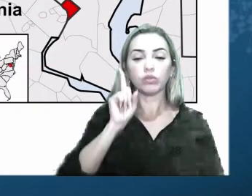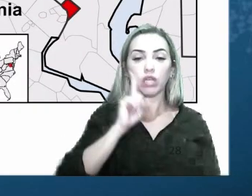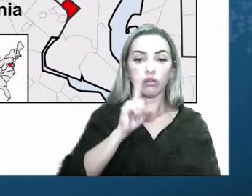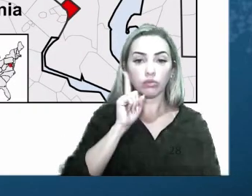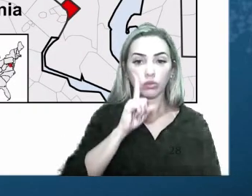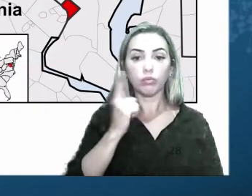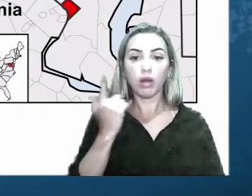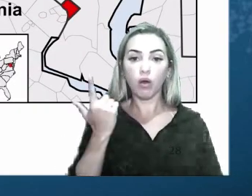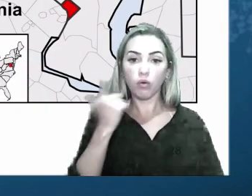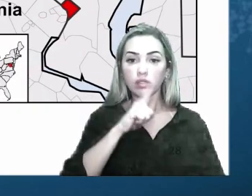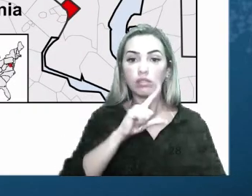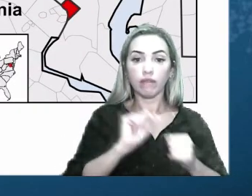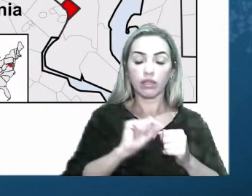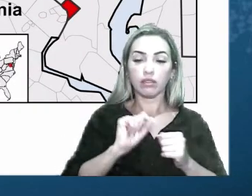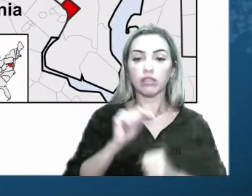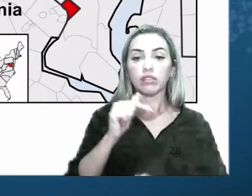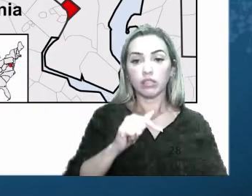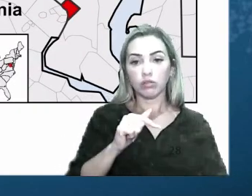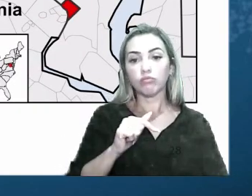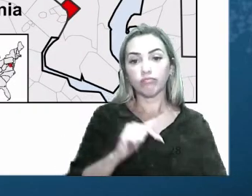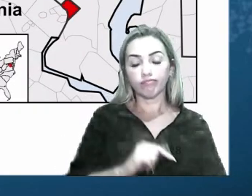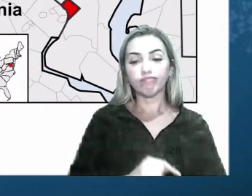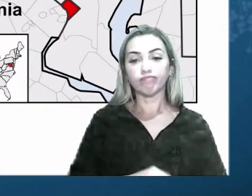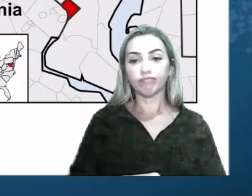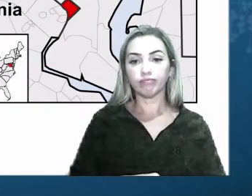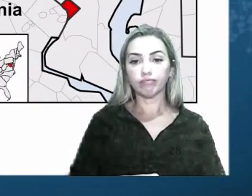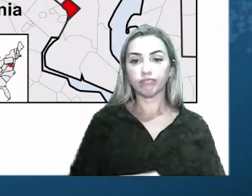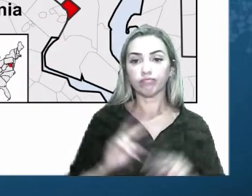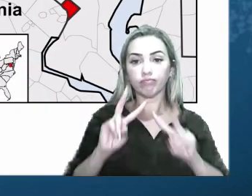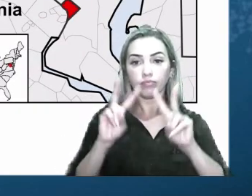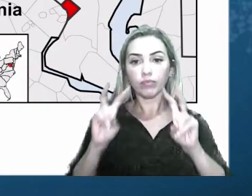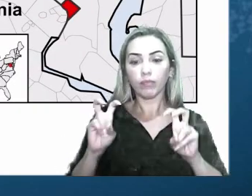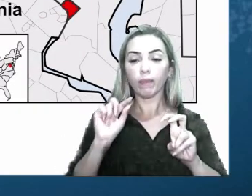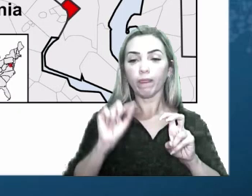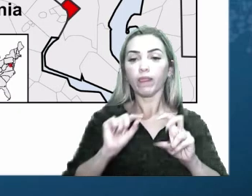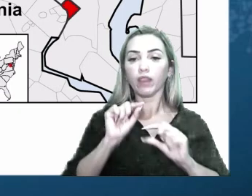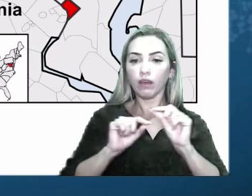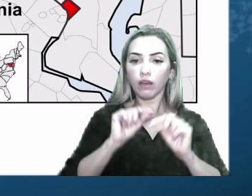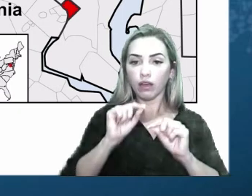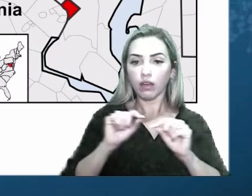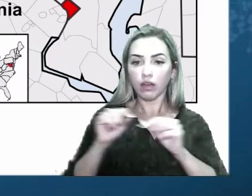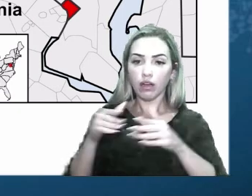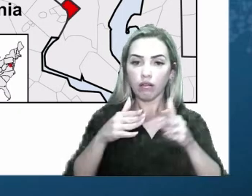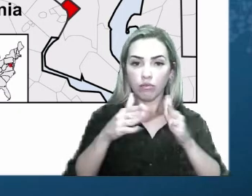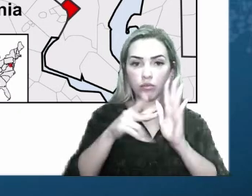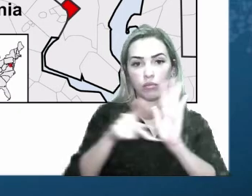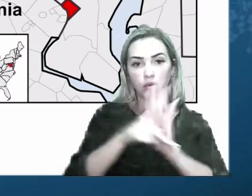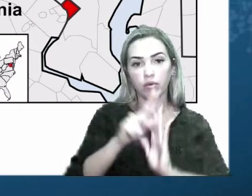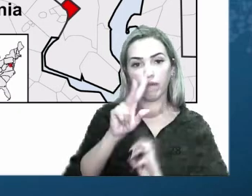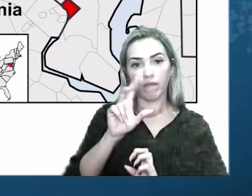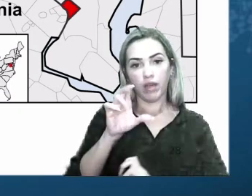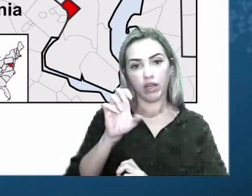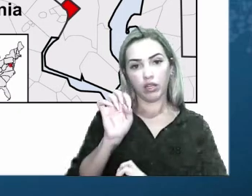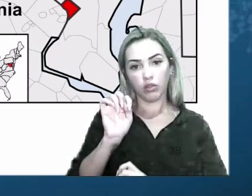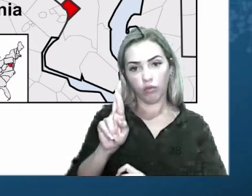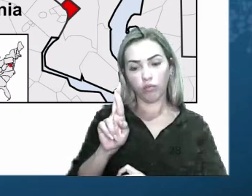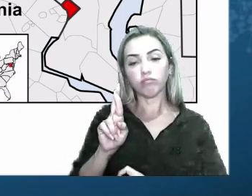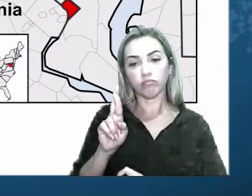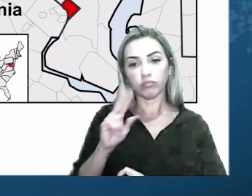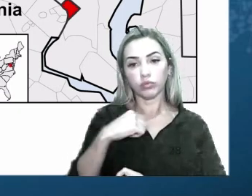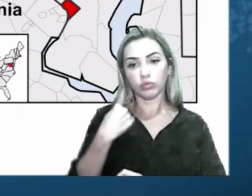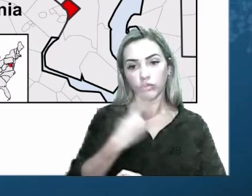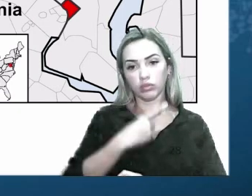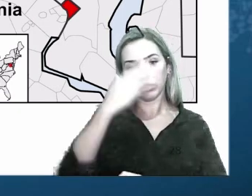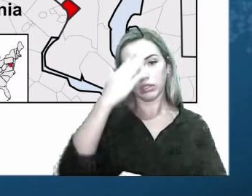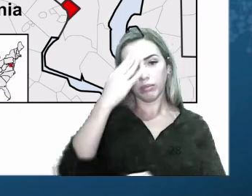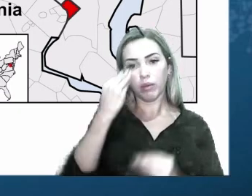fazer esse modelo. Algumas slides com relação ao biomédio vetorial, o vetor, nós sabemos